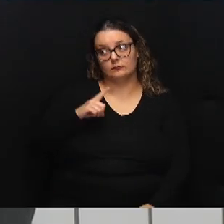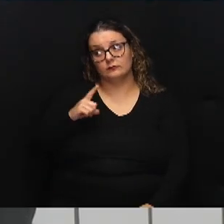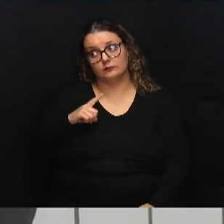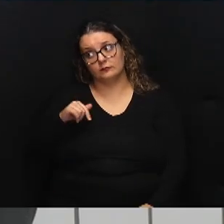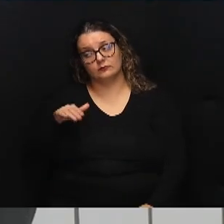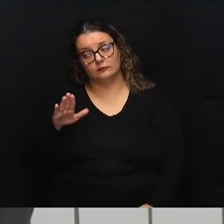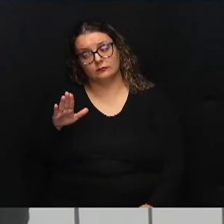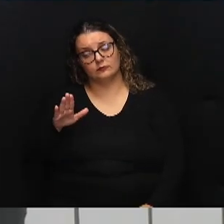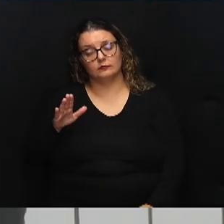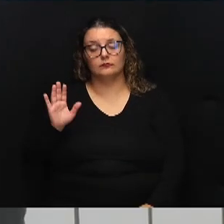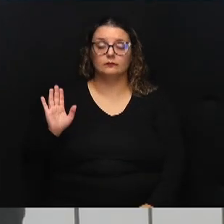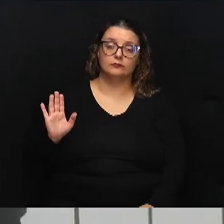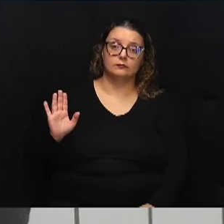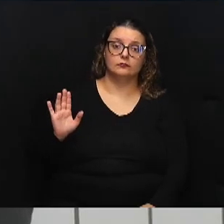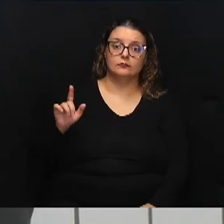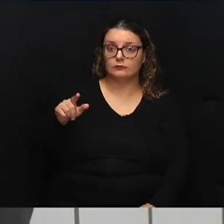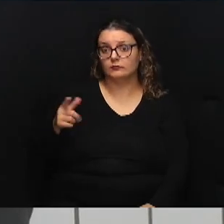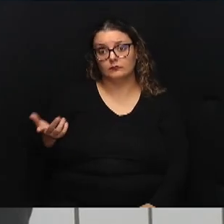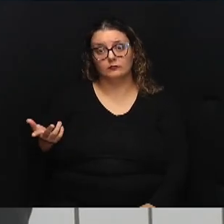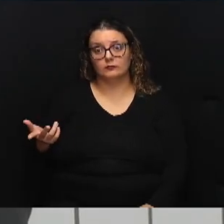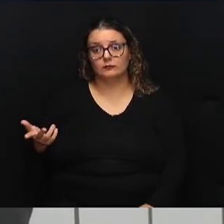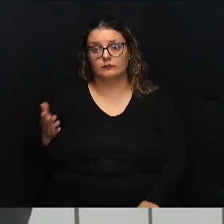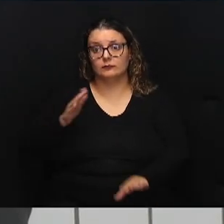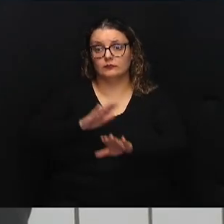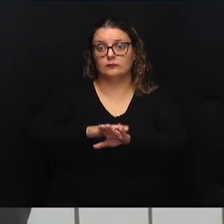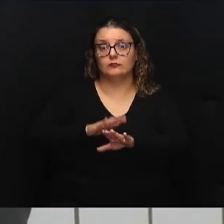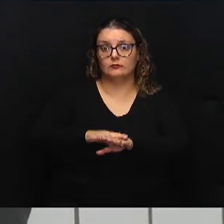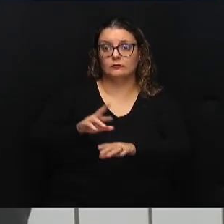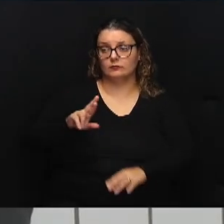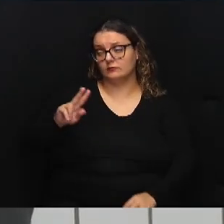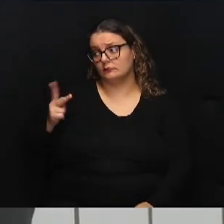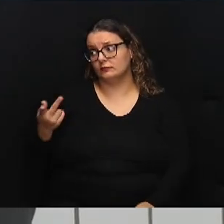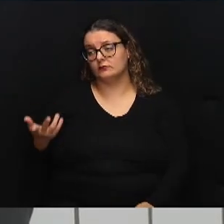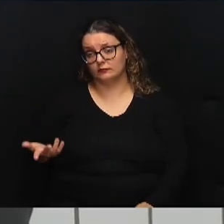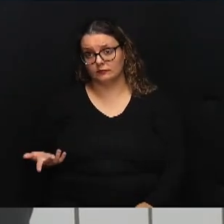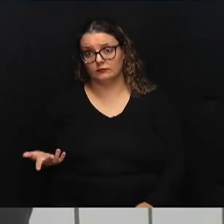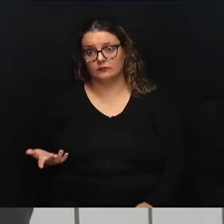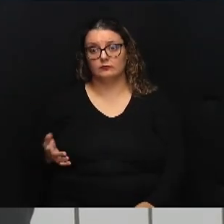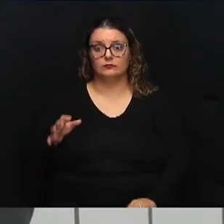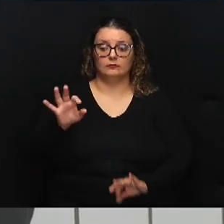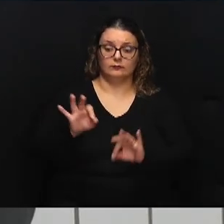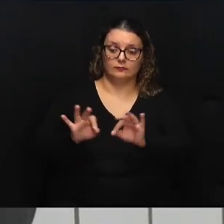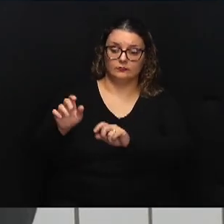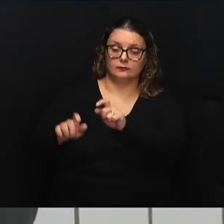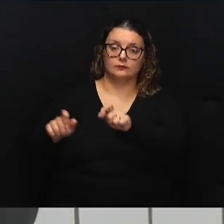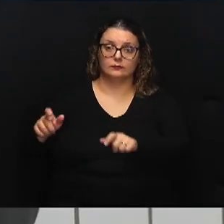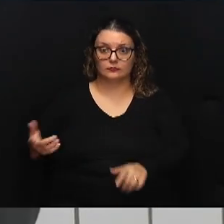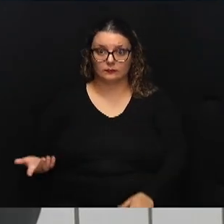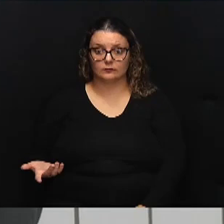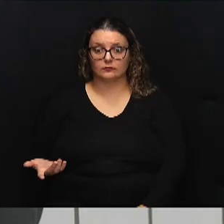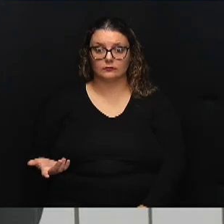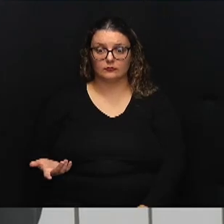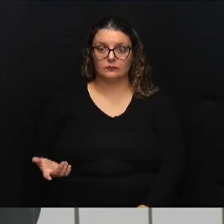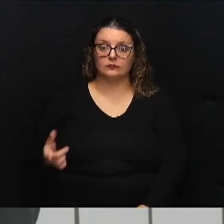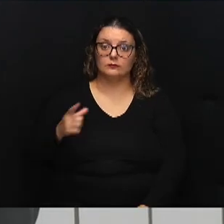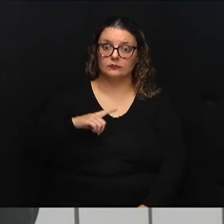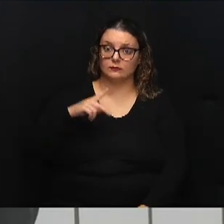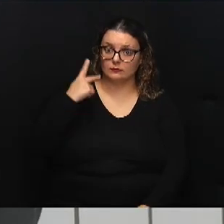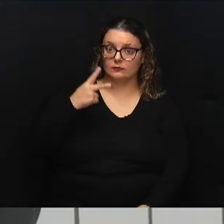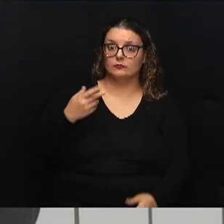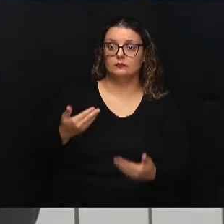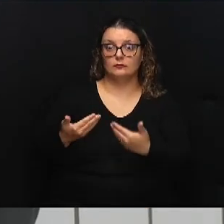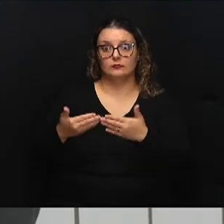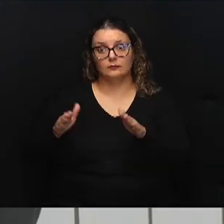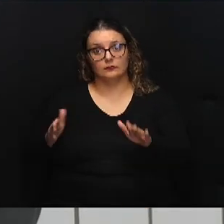né? E isso é a função realmente da área de recursos humanos, preparar a pessoa, né, ter uma política